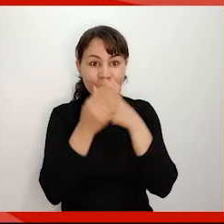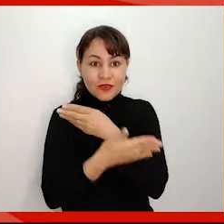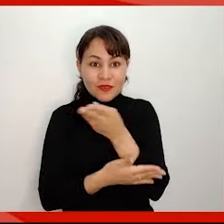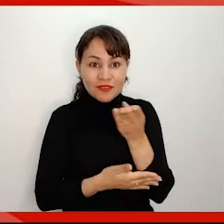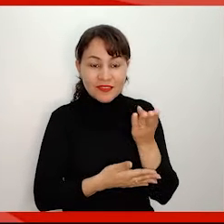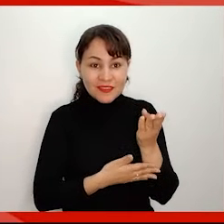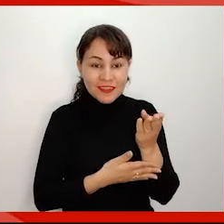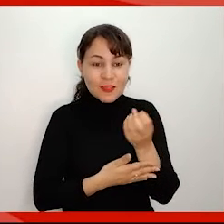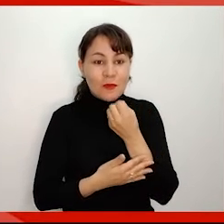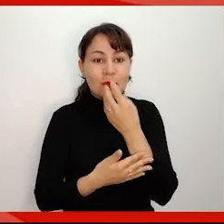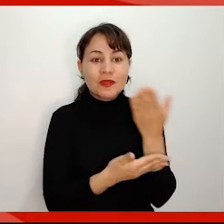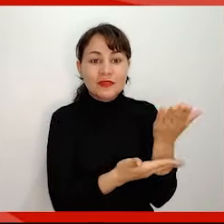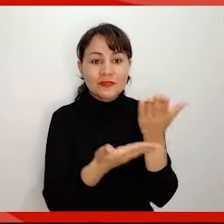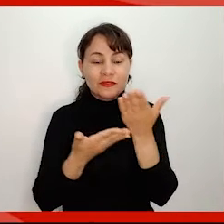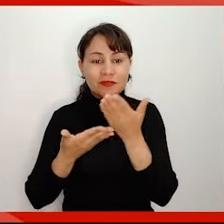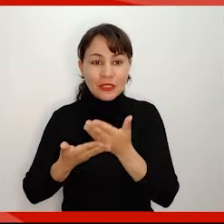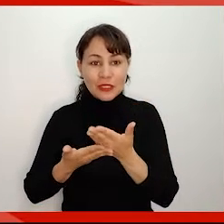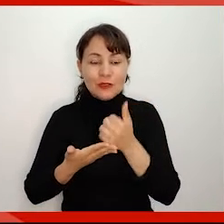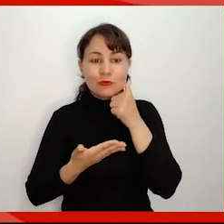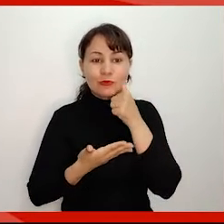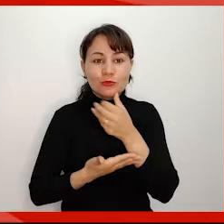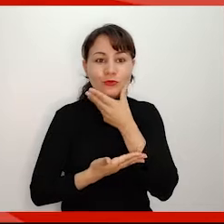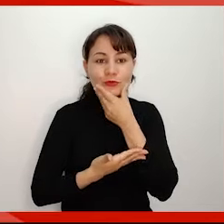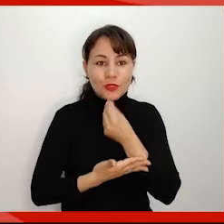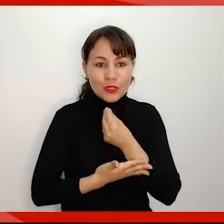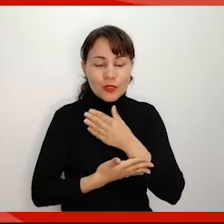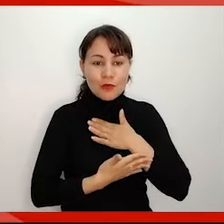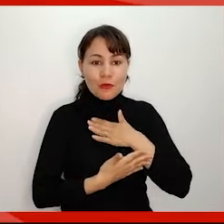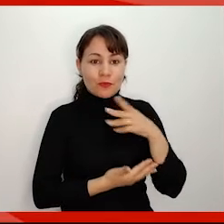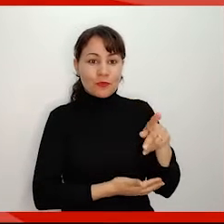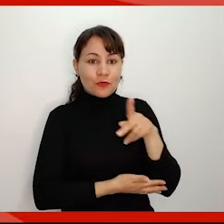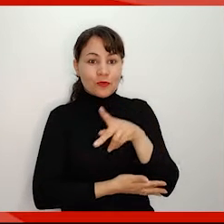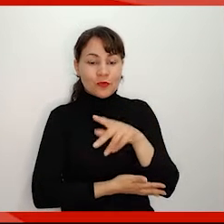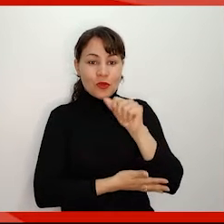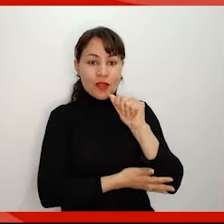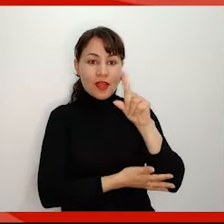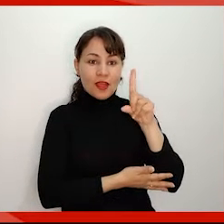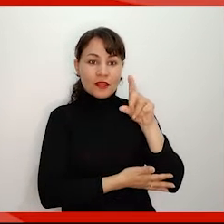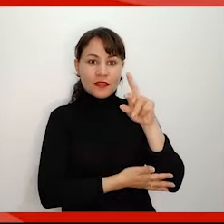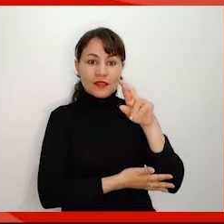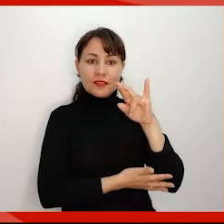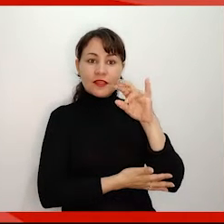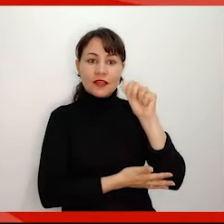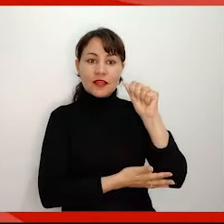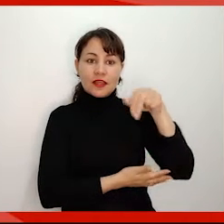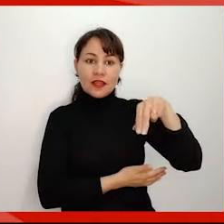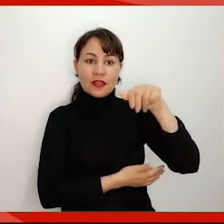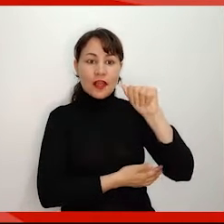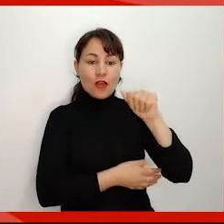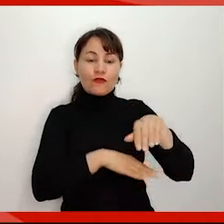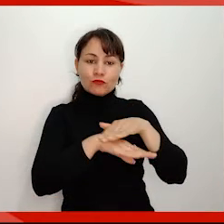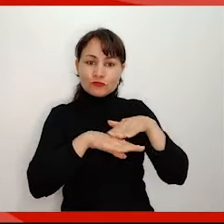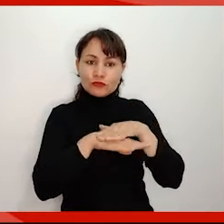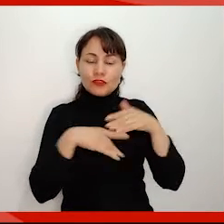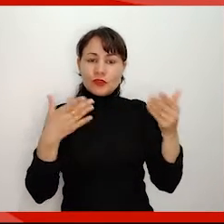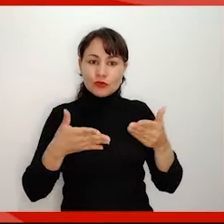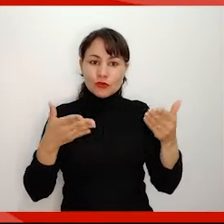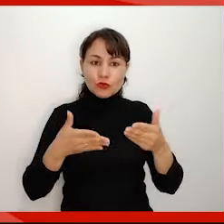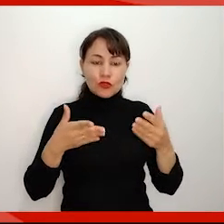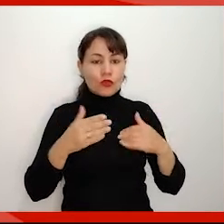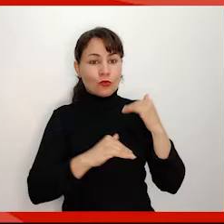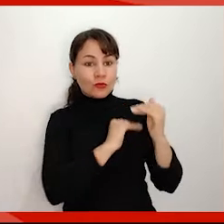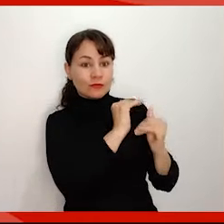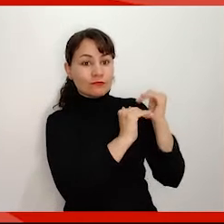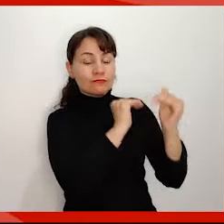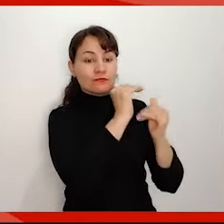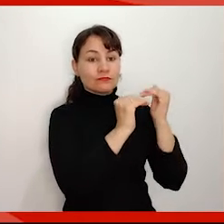Olá, boa noite, sejam bem-vindas e bem-vindos. Eu sou a professora Adriana e nós vamos